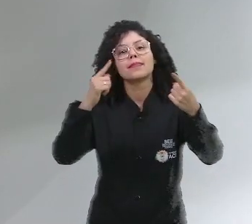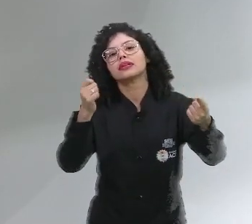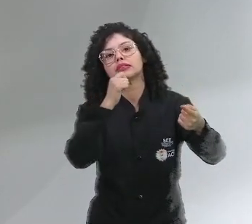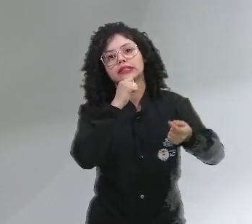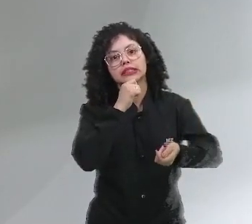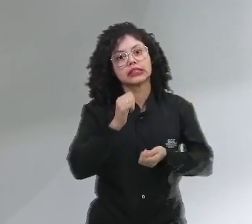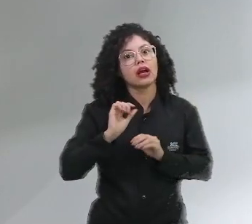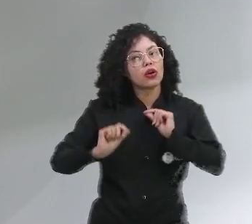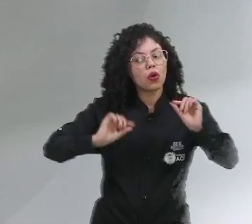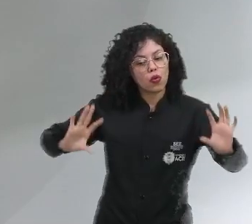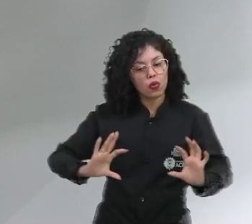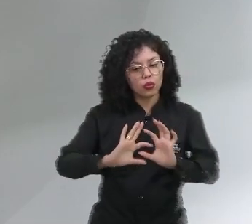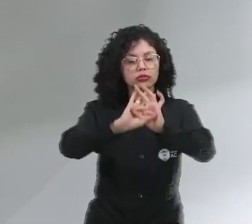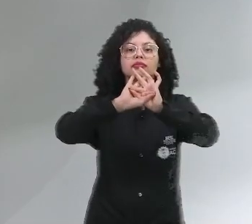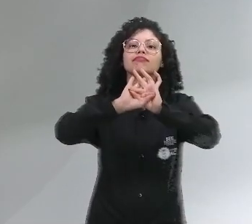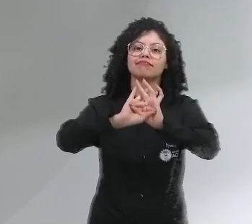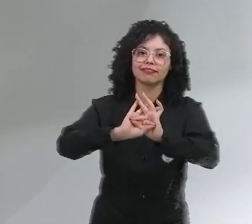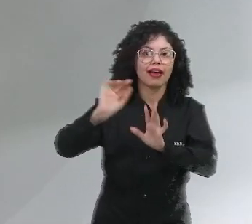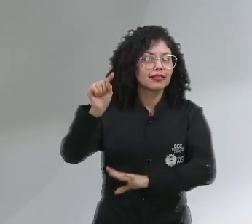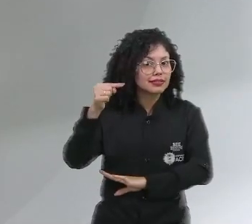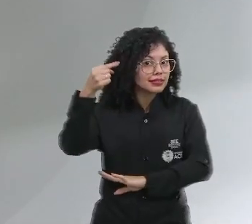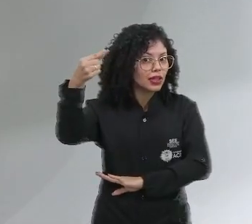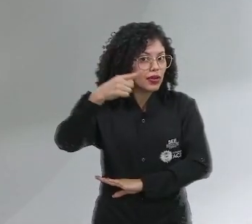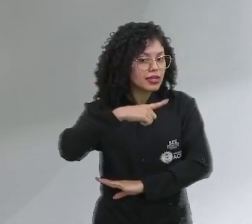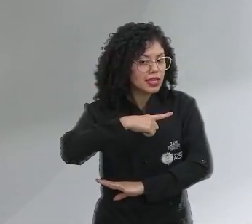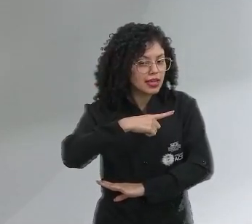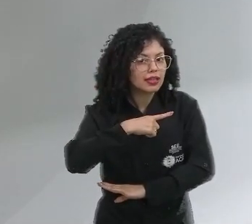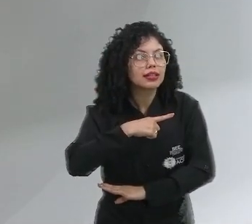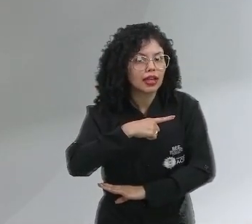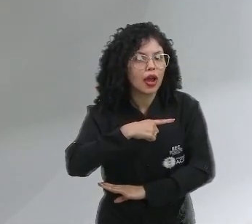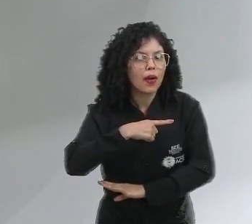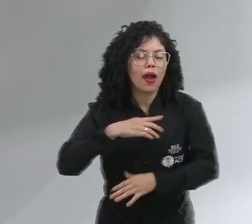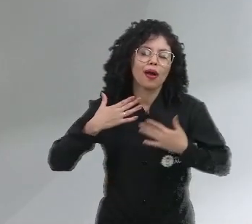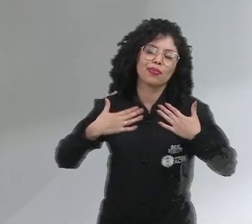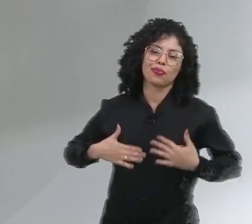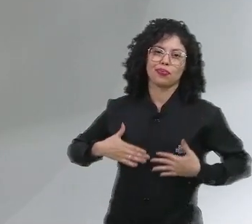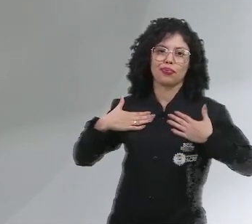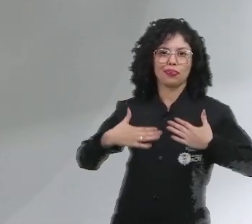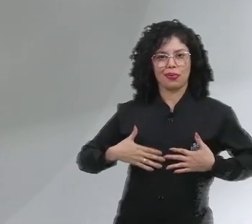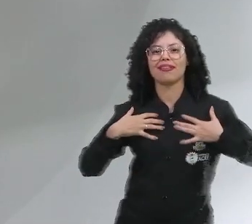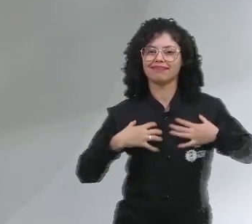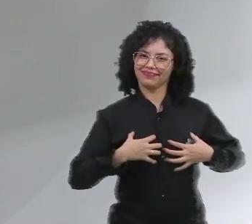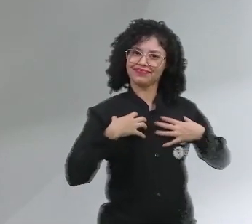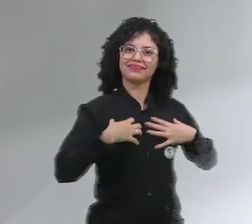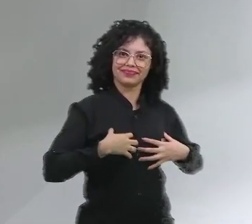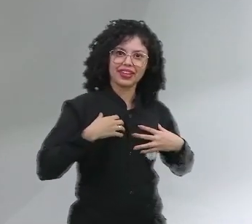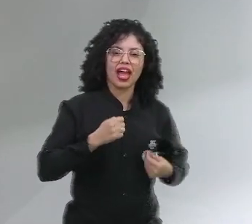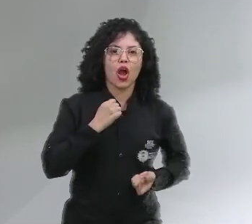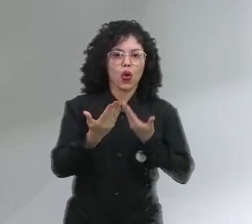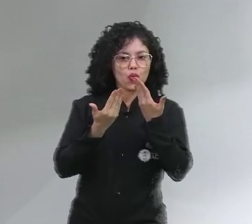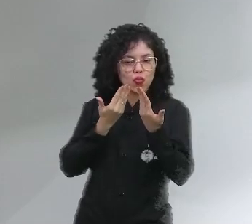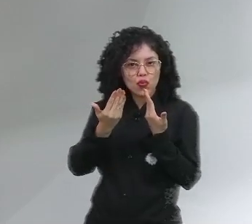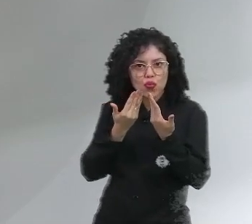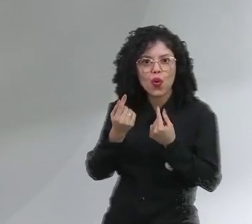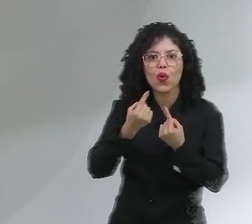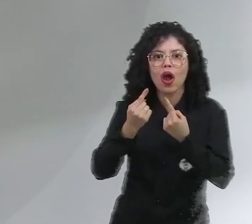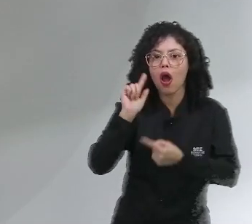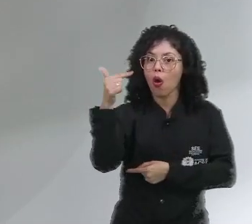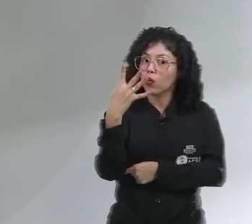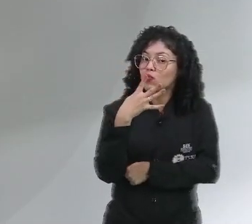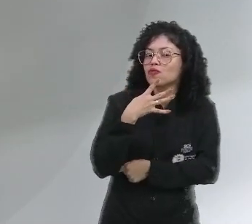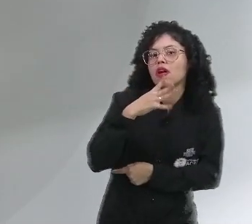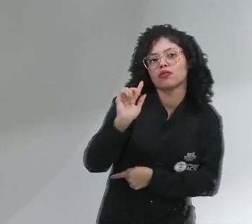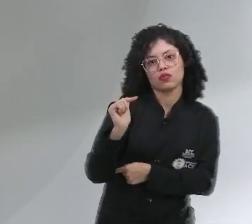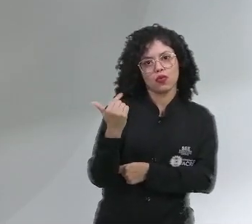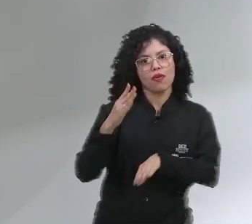uma questão de conexão, é aquilo que eu estou confortável para compartilhar com o outro a partir do momento em que eu conheço o outro e